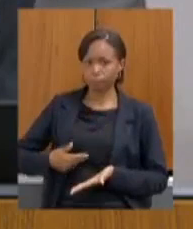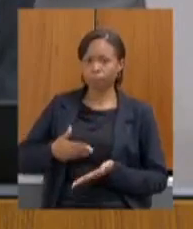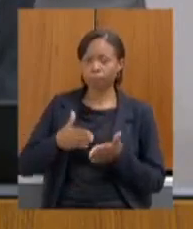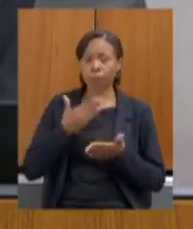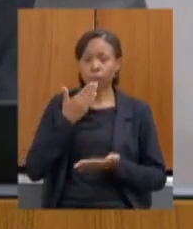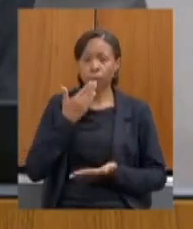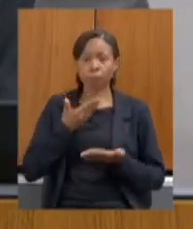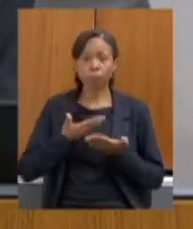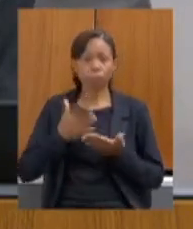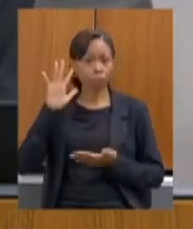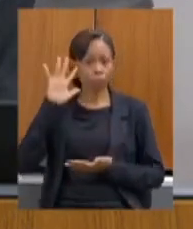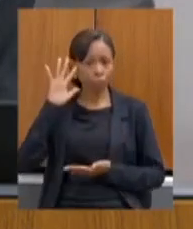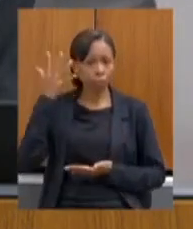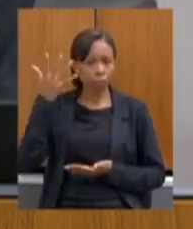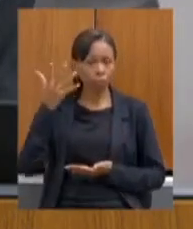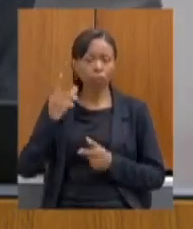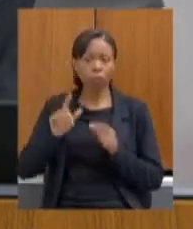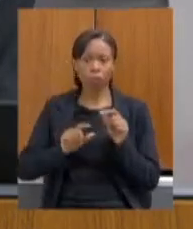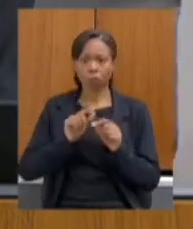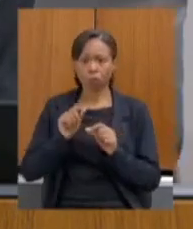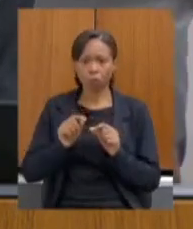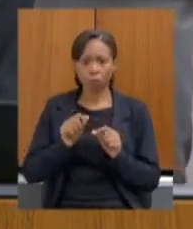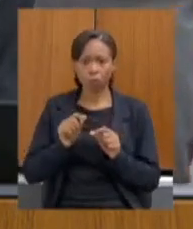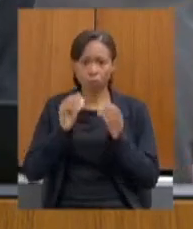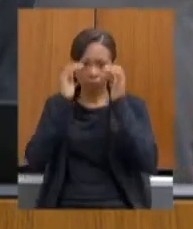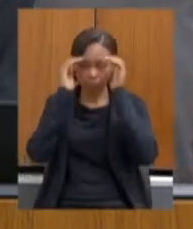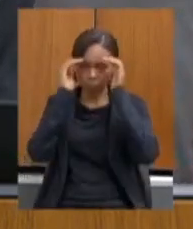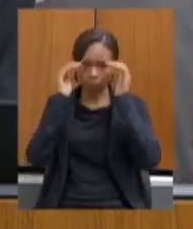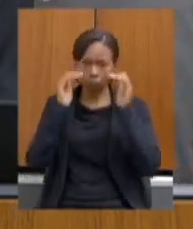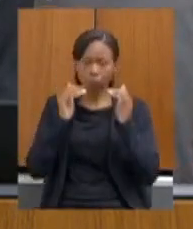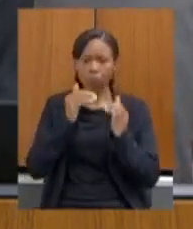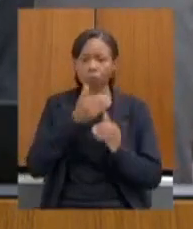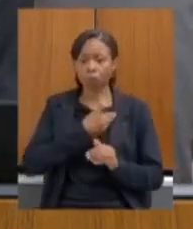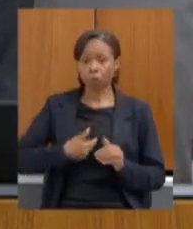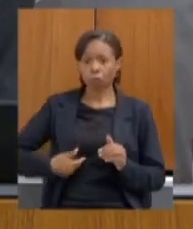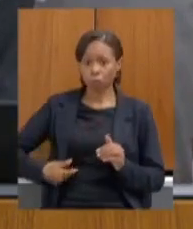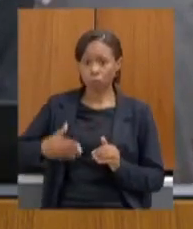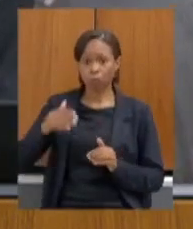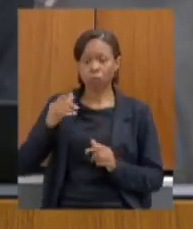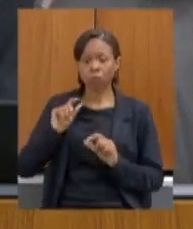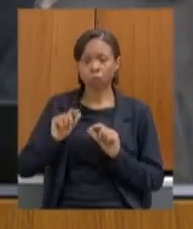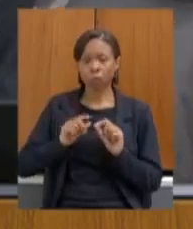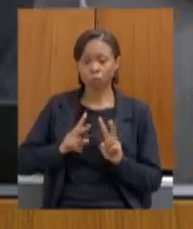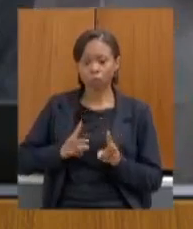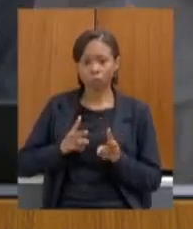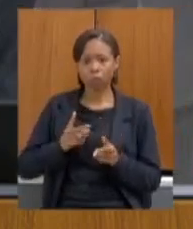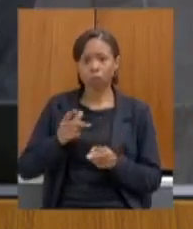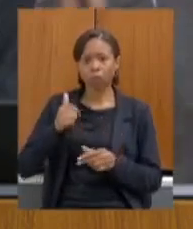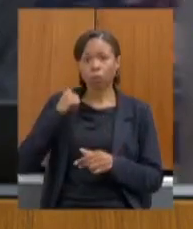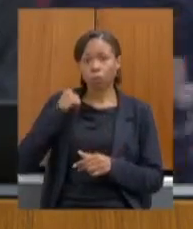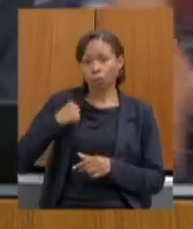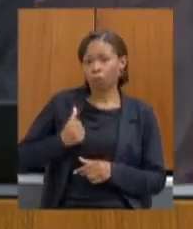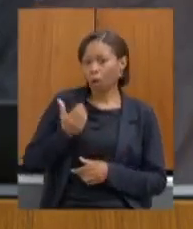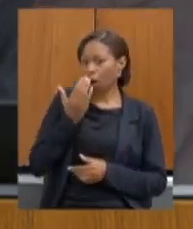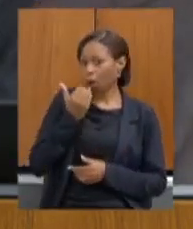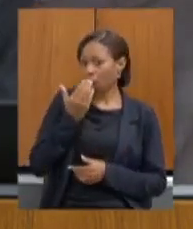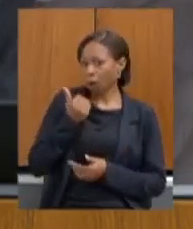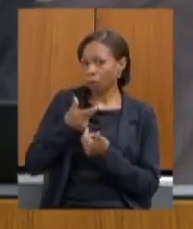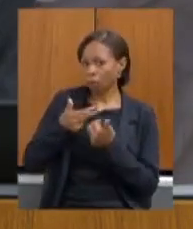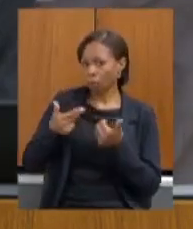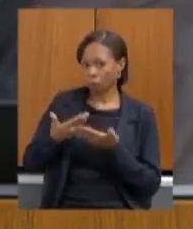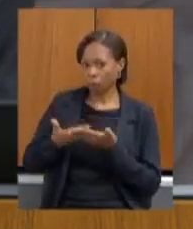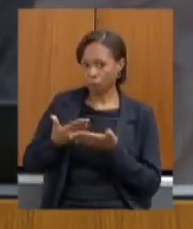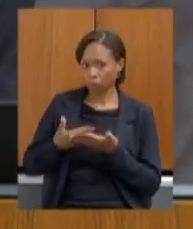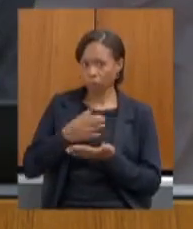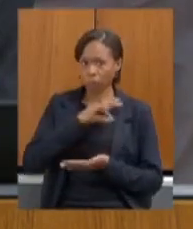pedido de providência para que sejam adotadas as medidas necessárias pelo governo para dar continuidade ao benefício de Bolsa Merenda e ao programa Renda Mínima em